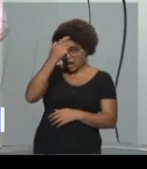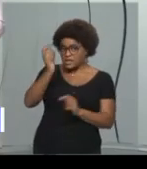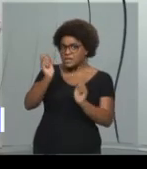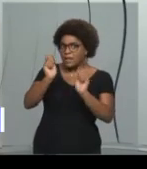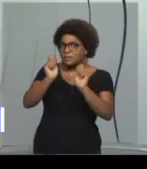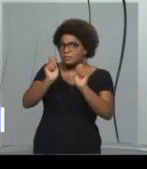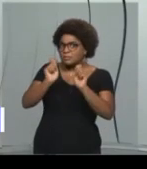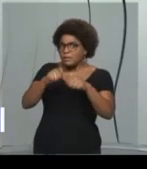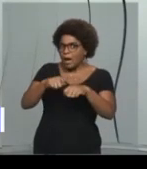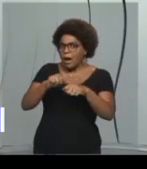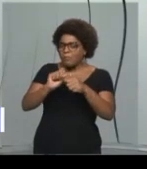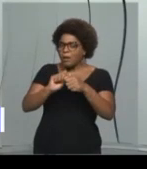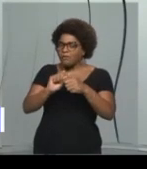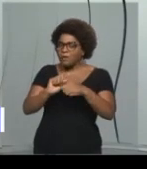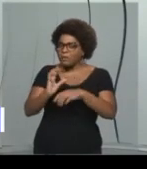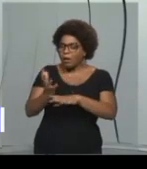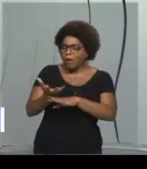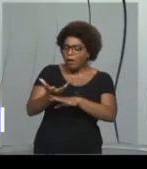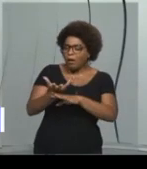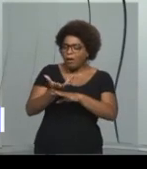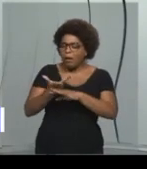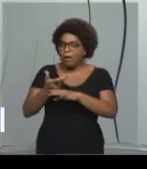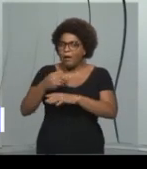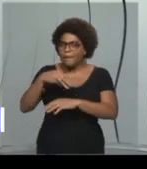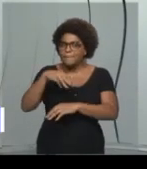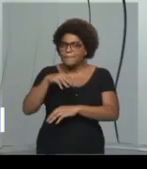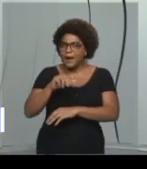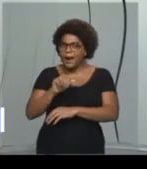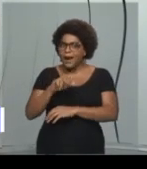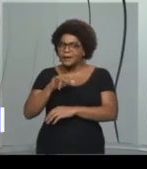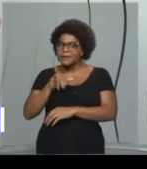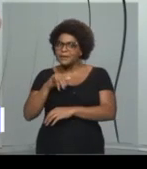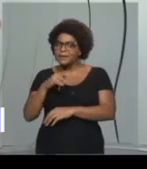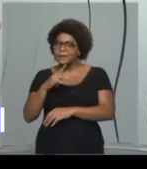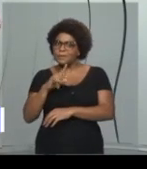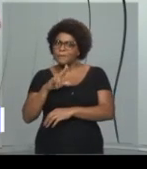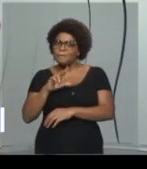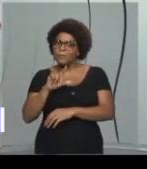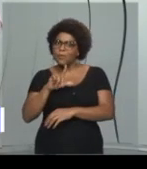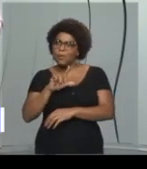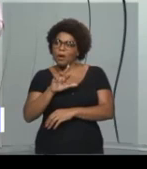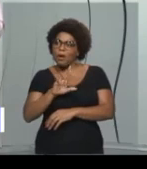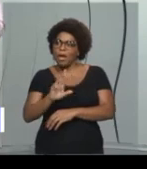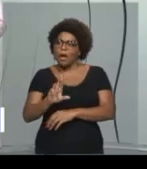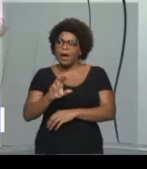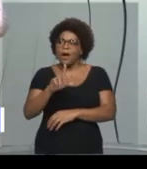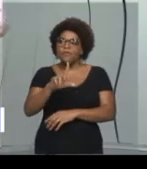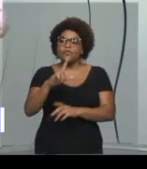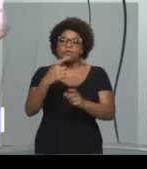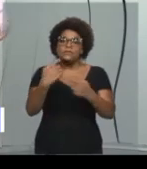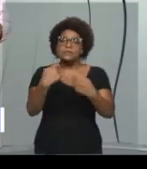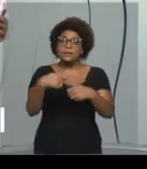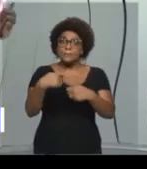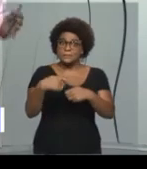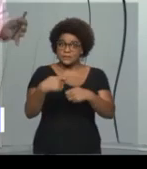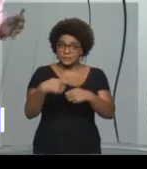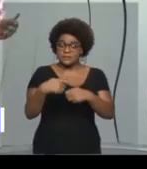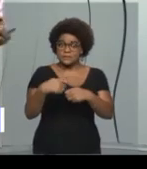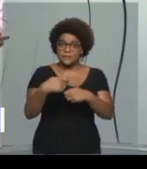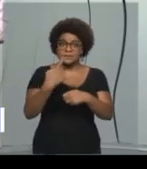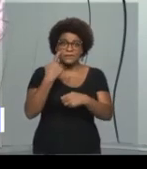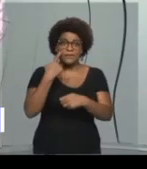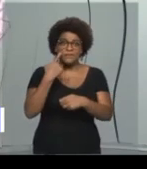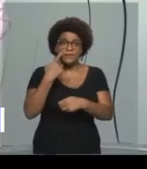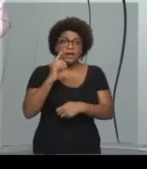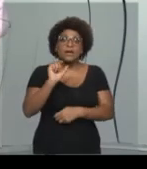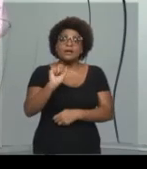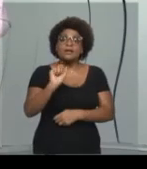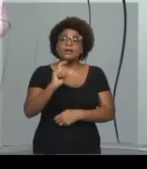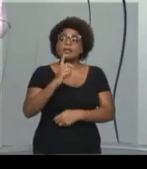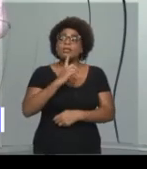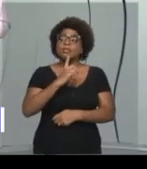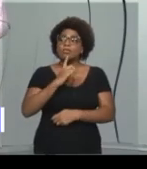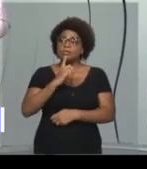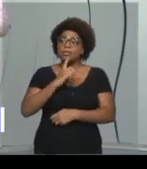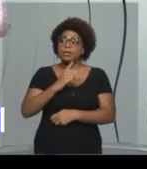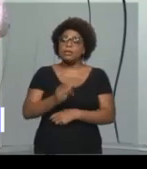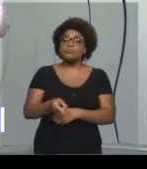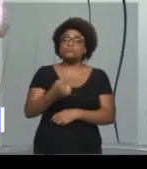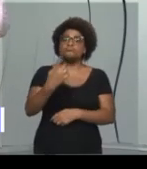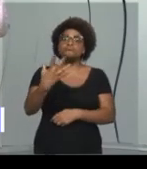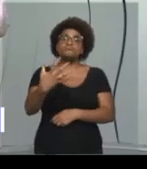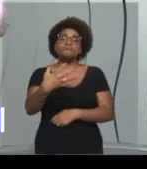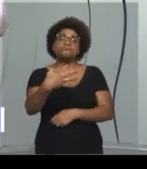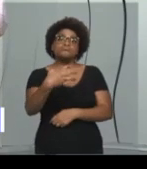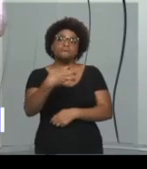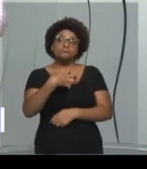manipuladas, você precisa considerar o meio de manipulá-las como um meio que precisa ser estudado.